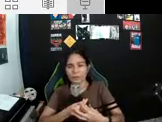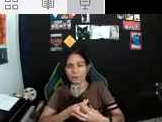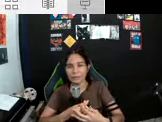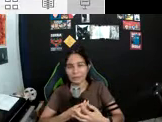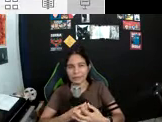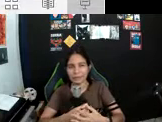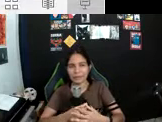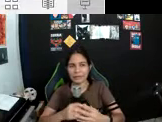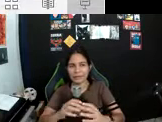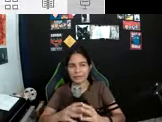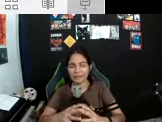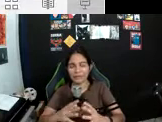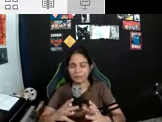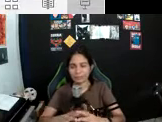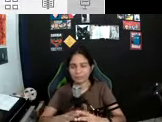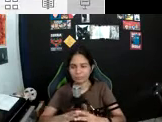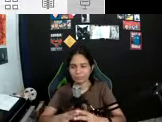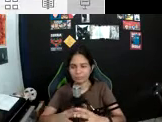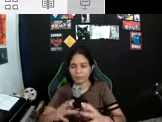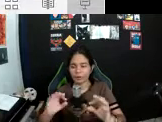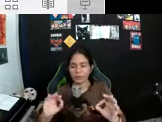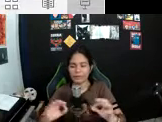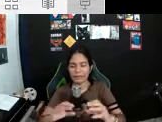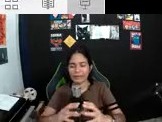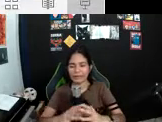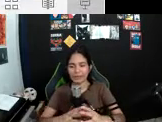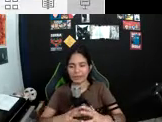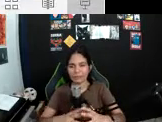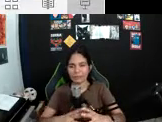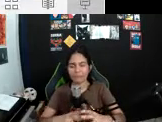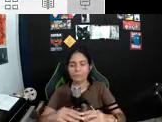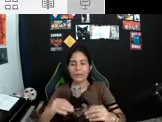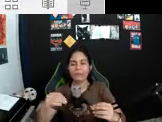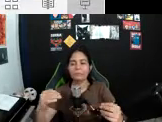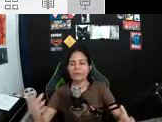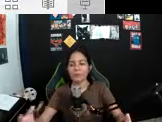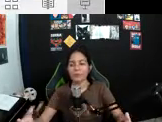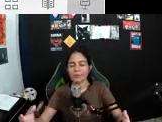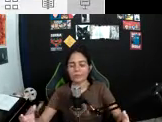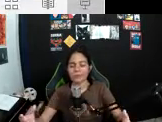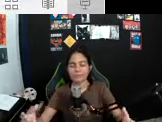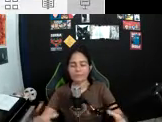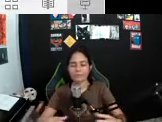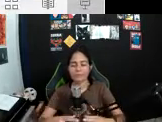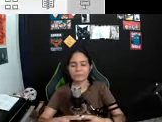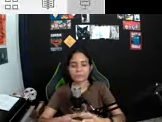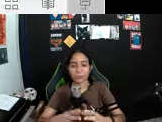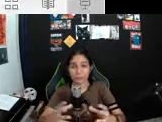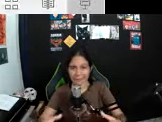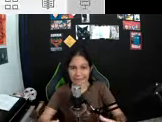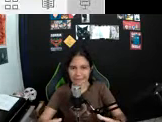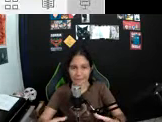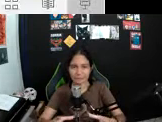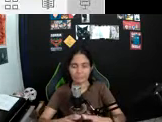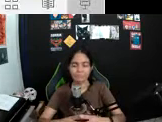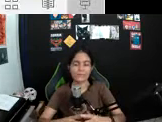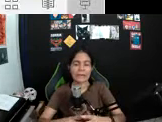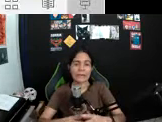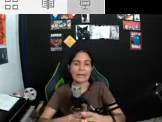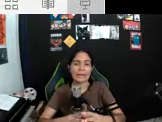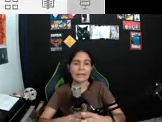não houvesse mais essa situação? O que é que a gente via? Pessoas